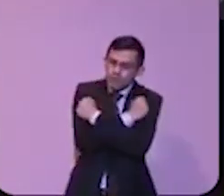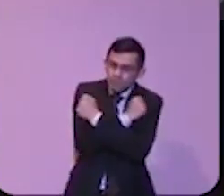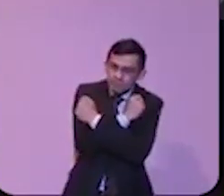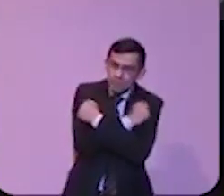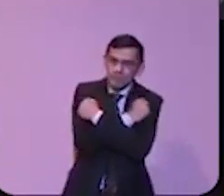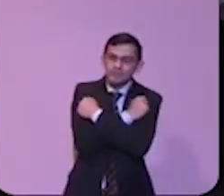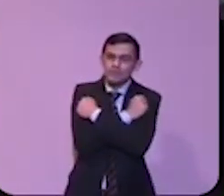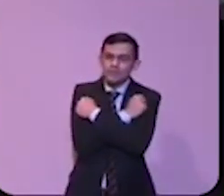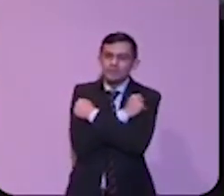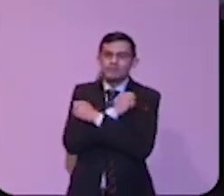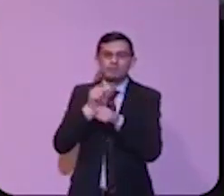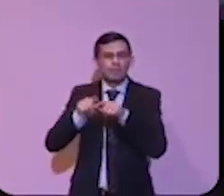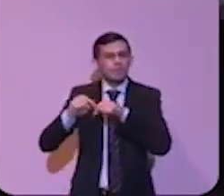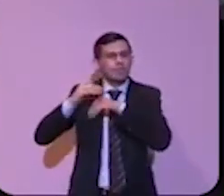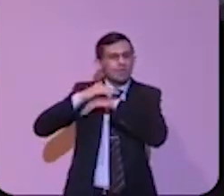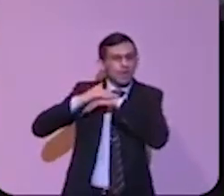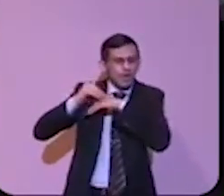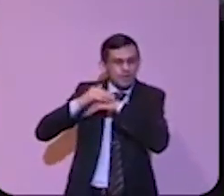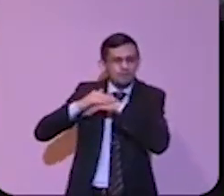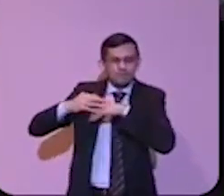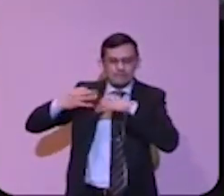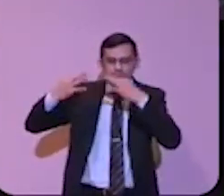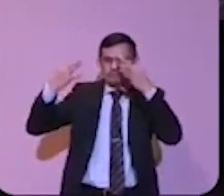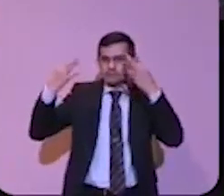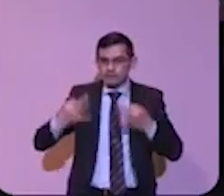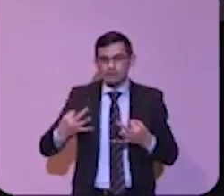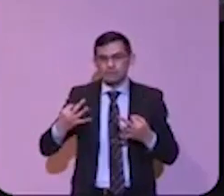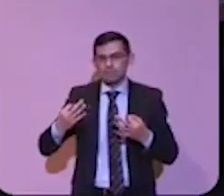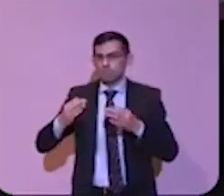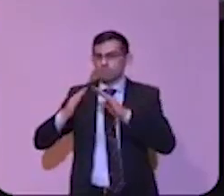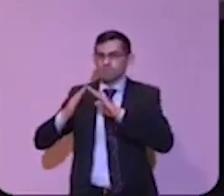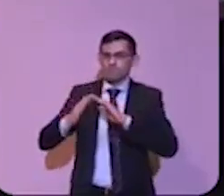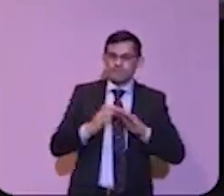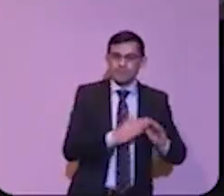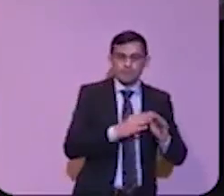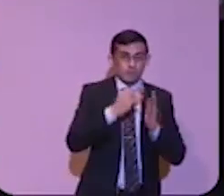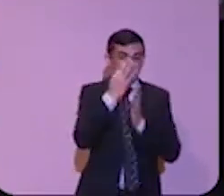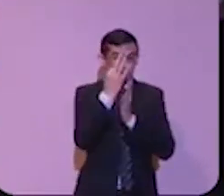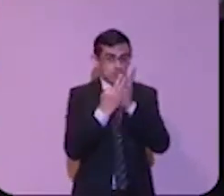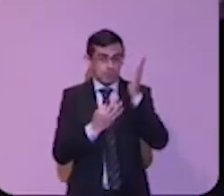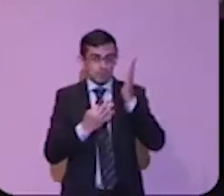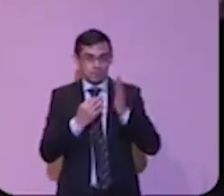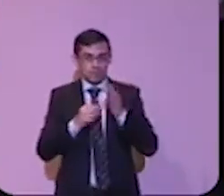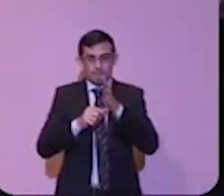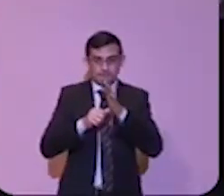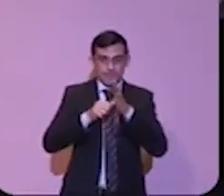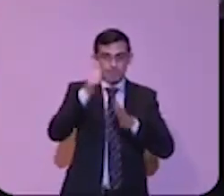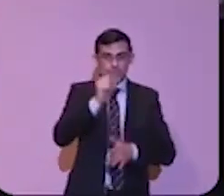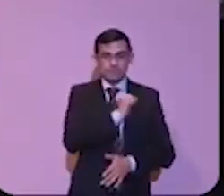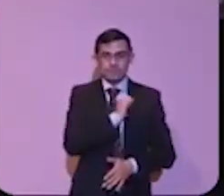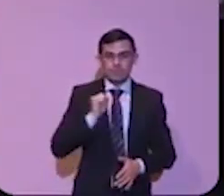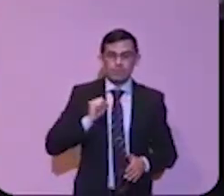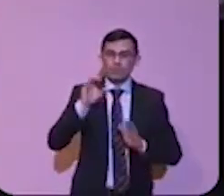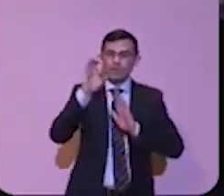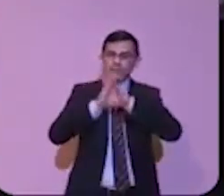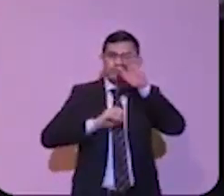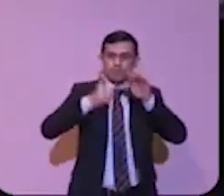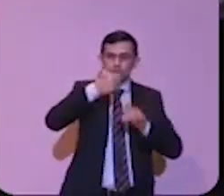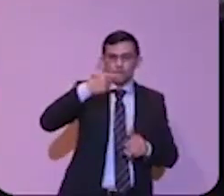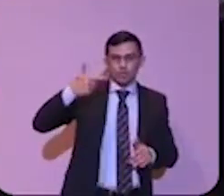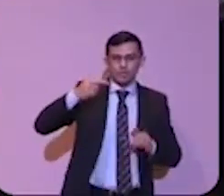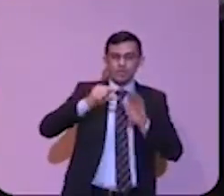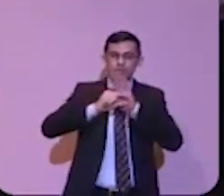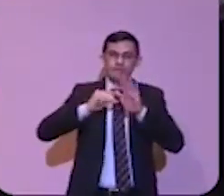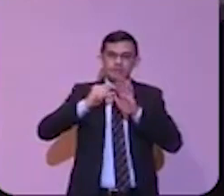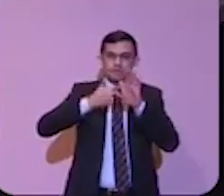minha consideração, com certeza. Então, vamos lá ao texto bíblico, 1 Samuel, capítulo 12,